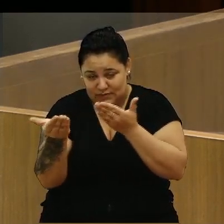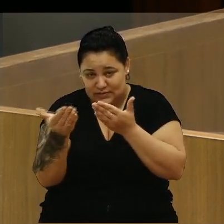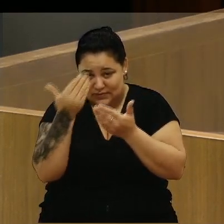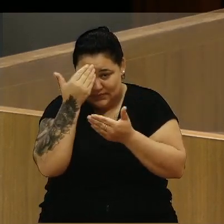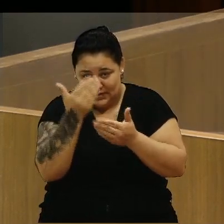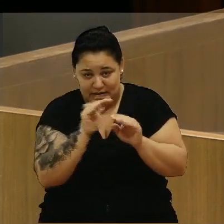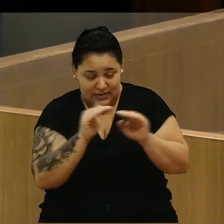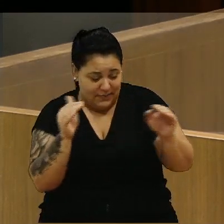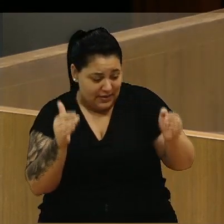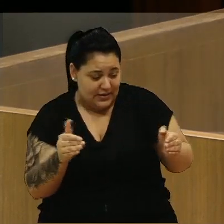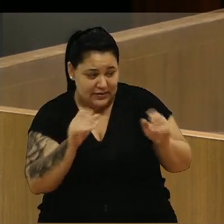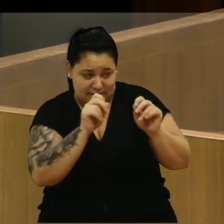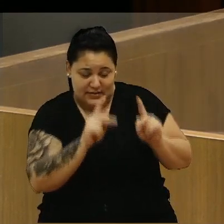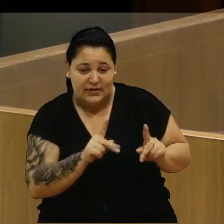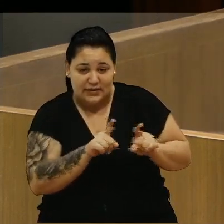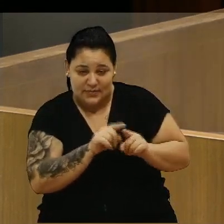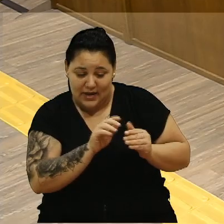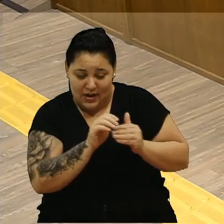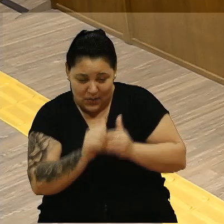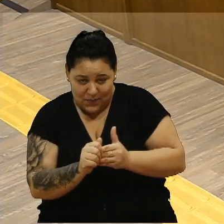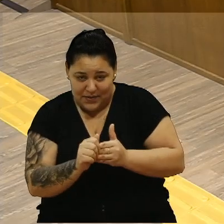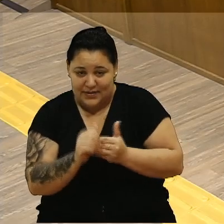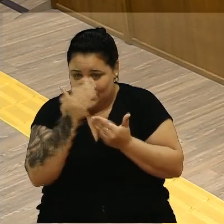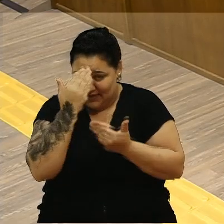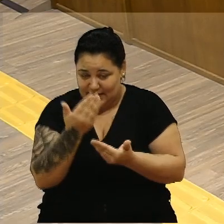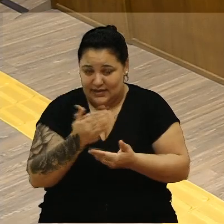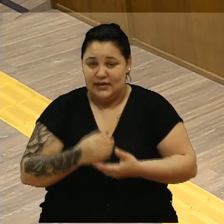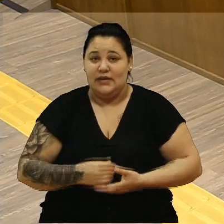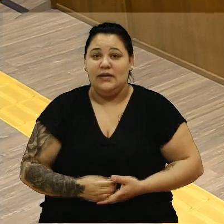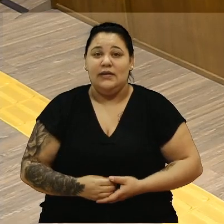mesa, obrigada a quem nos acompanha também. Encerrar